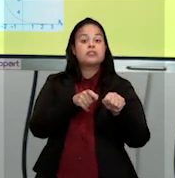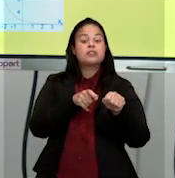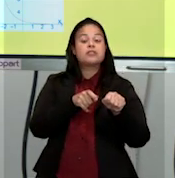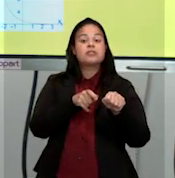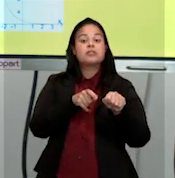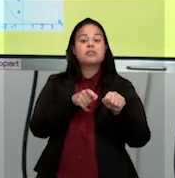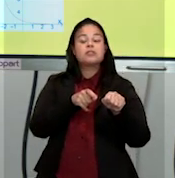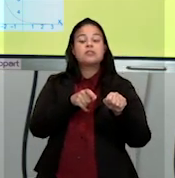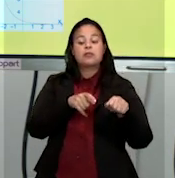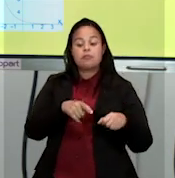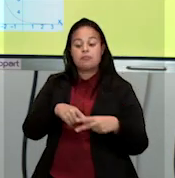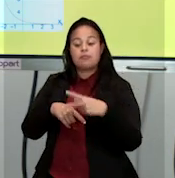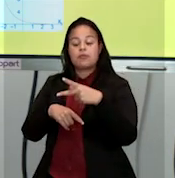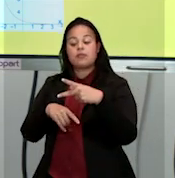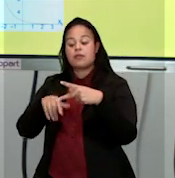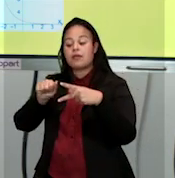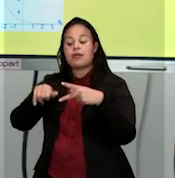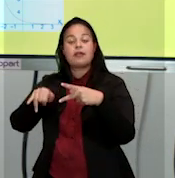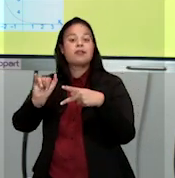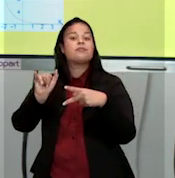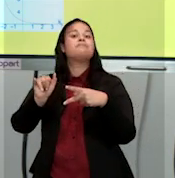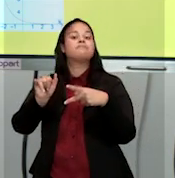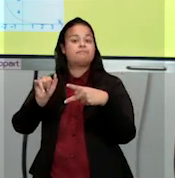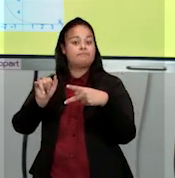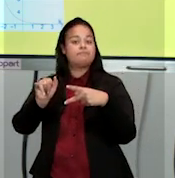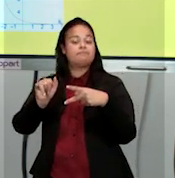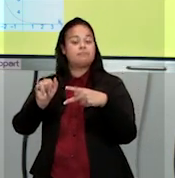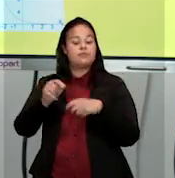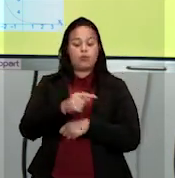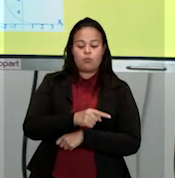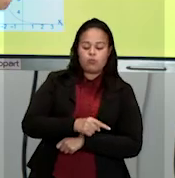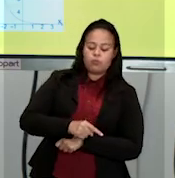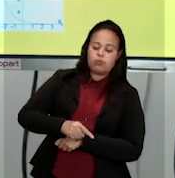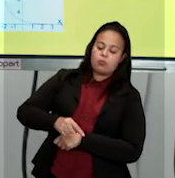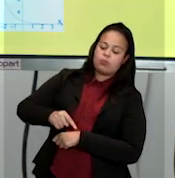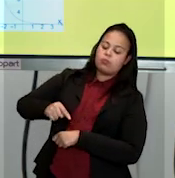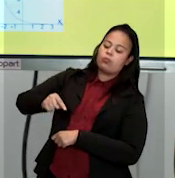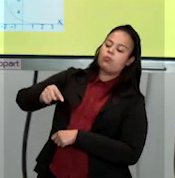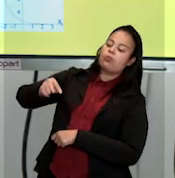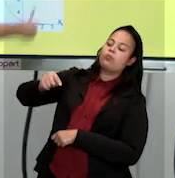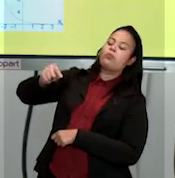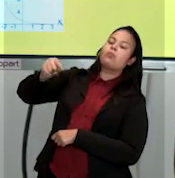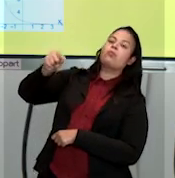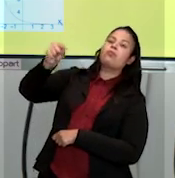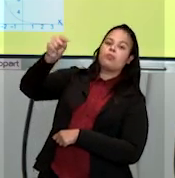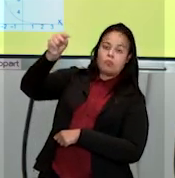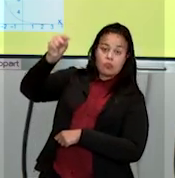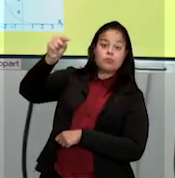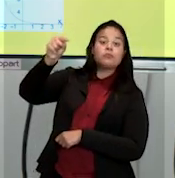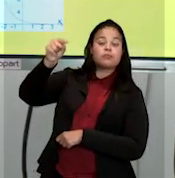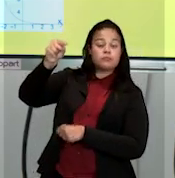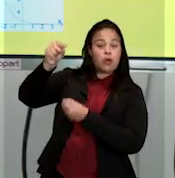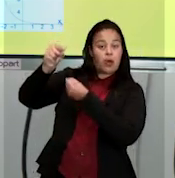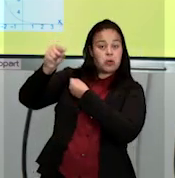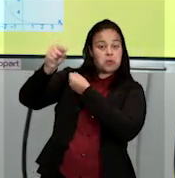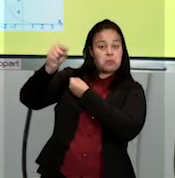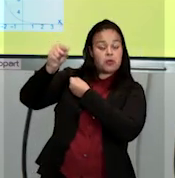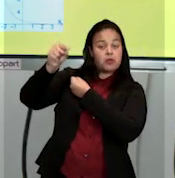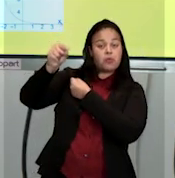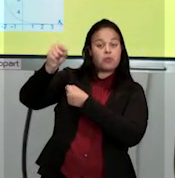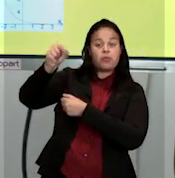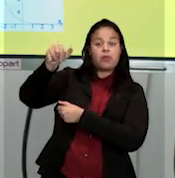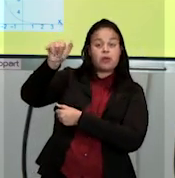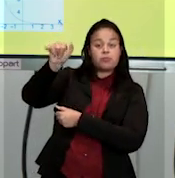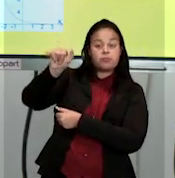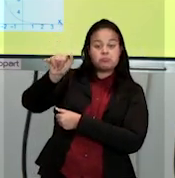do que o a de y, ou seja, à medida que eu vou aumentando os valores de x, o meu y vai